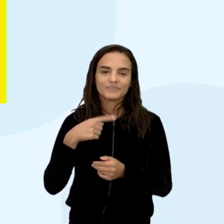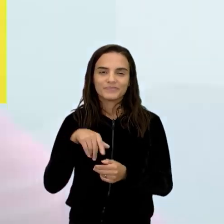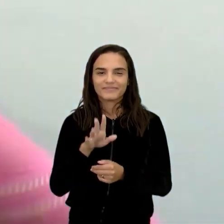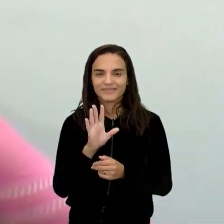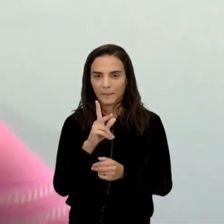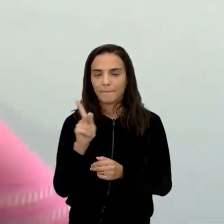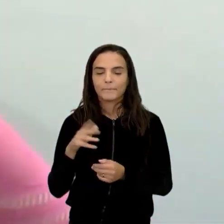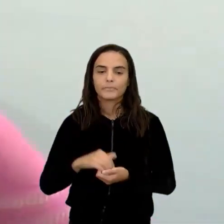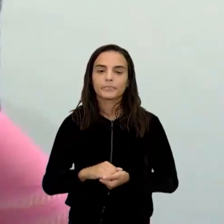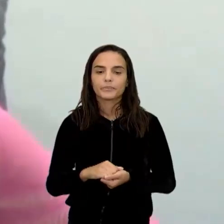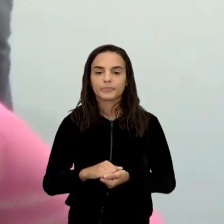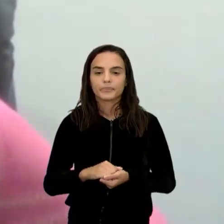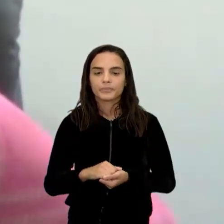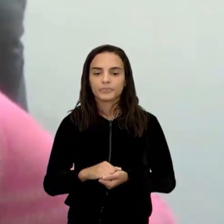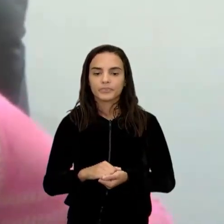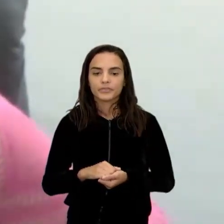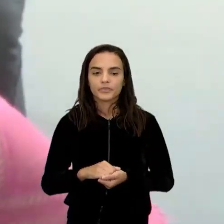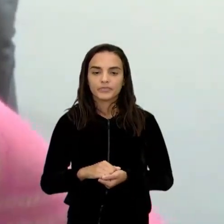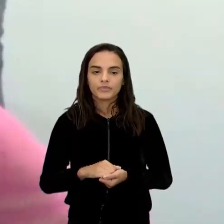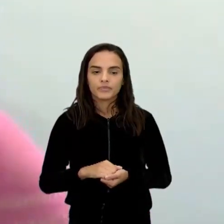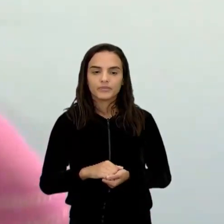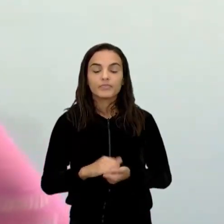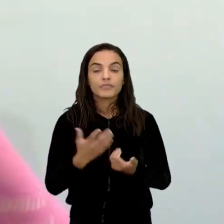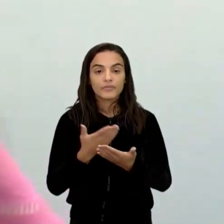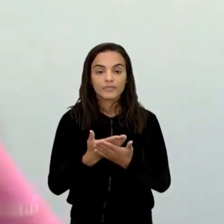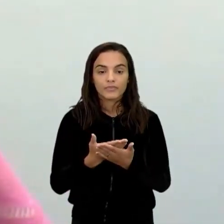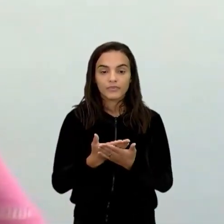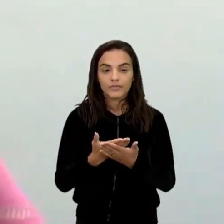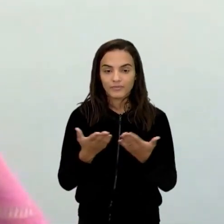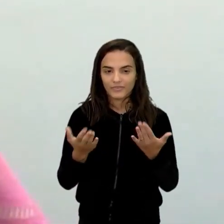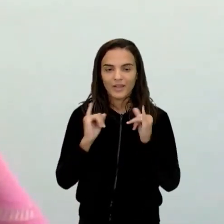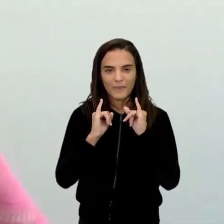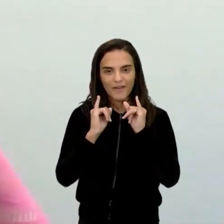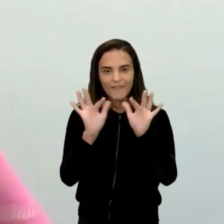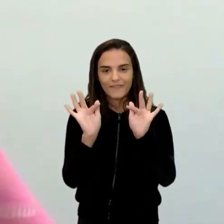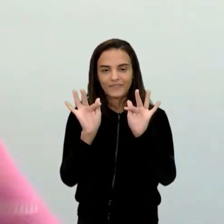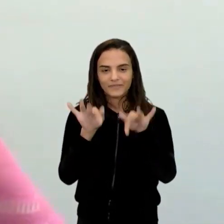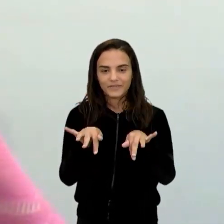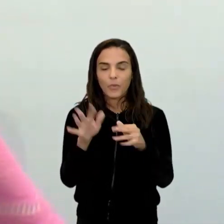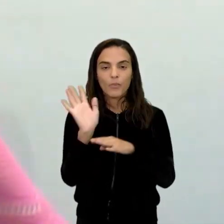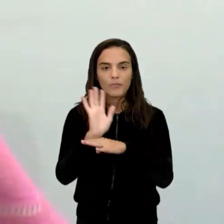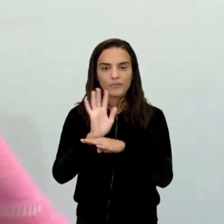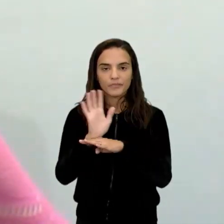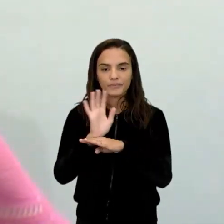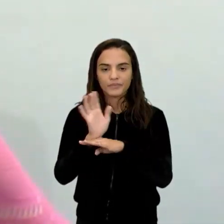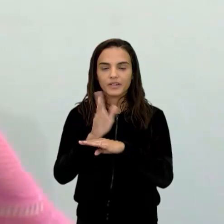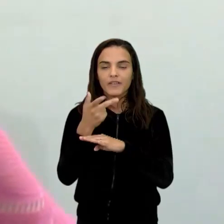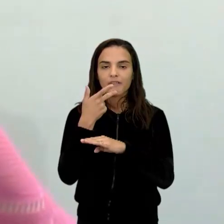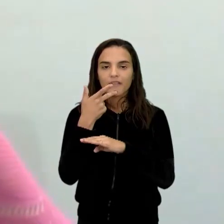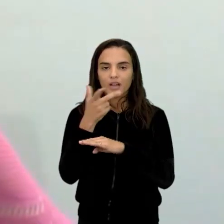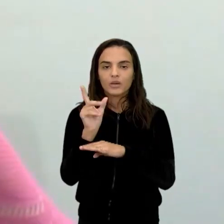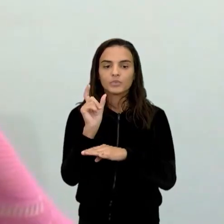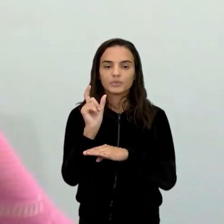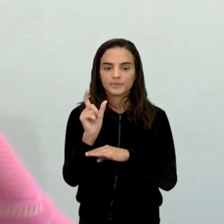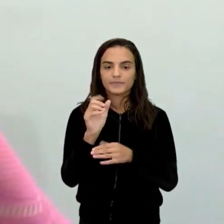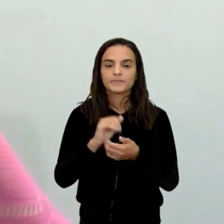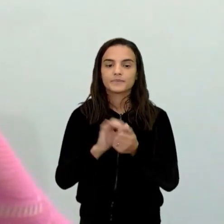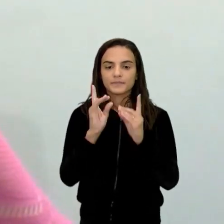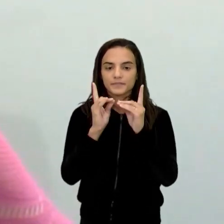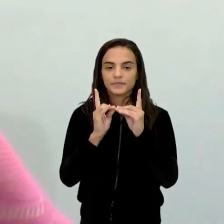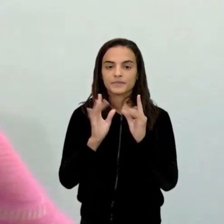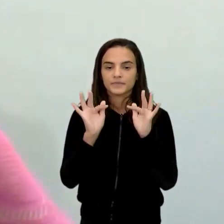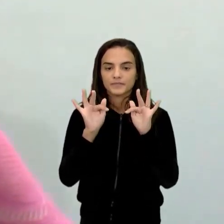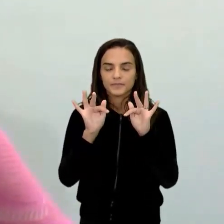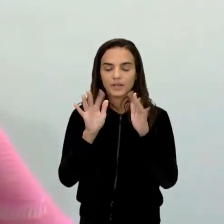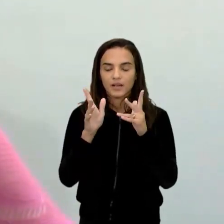como professores. Aí eu chamo a vocês para uma mensagem final, que é um vídeo que fala um pouquinho da deficiência